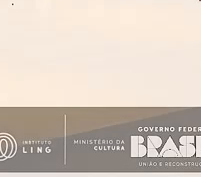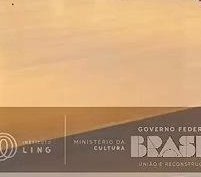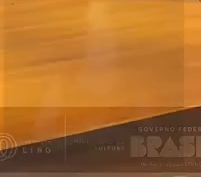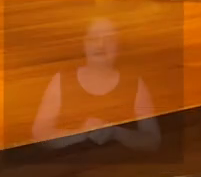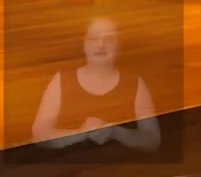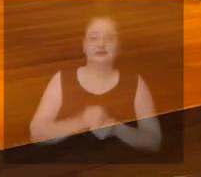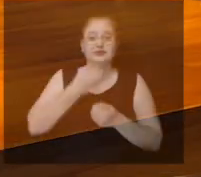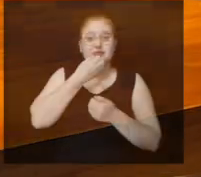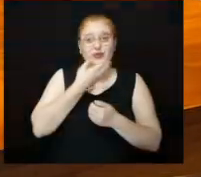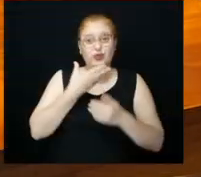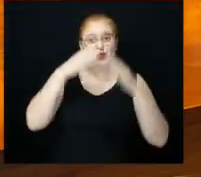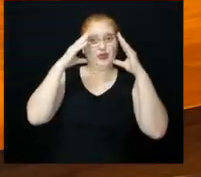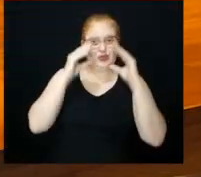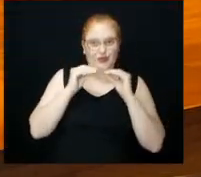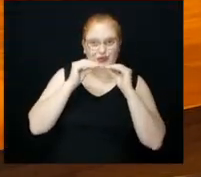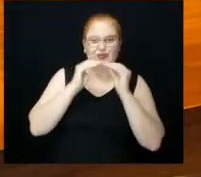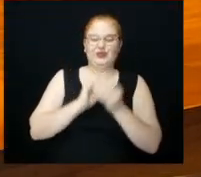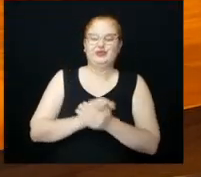Aula. Boa noite.